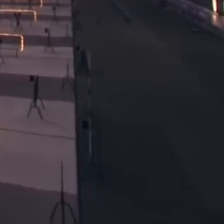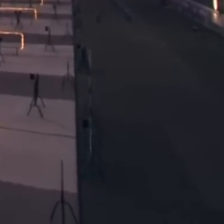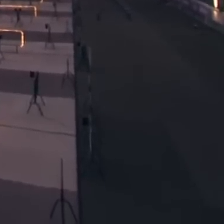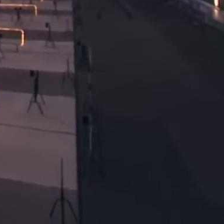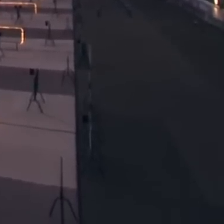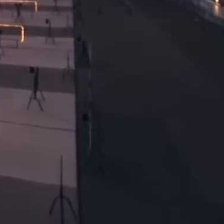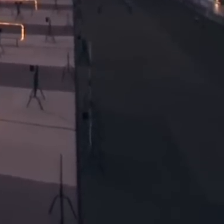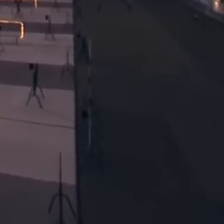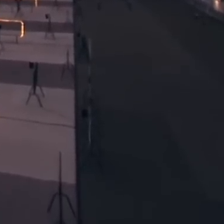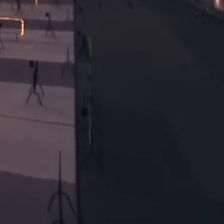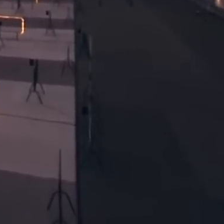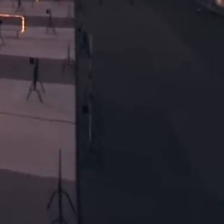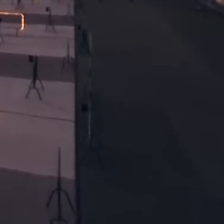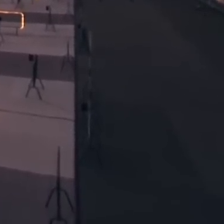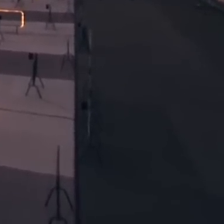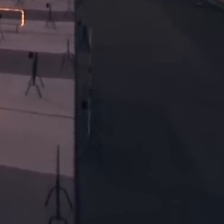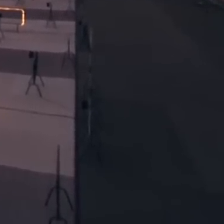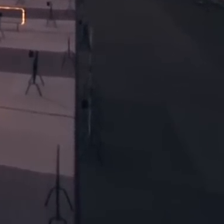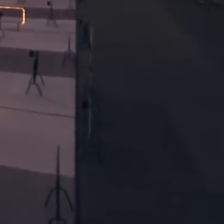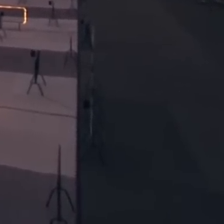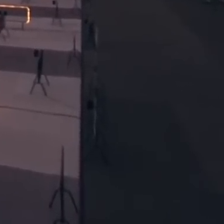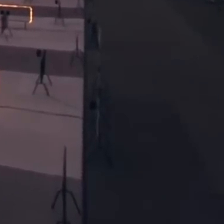é escravo, você é filho.